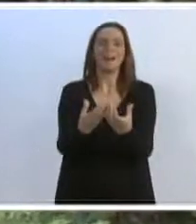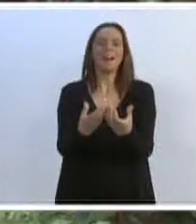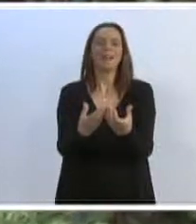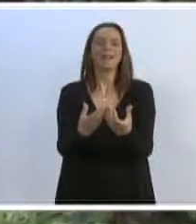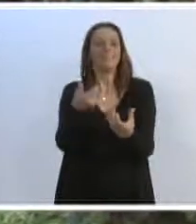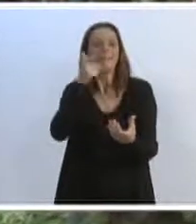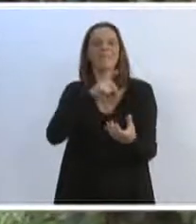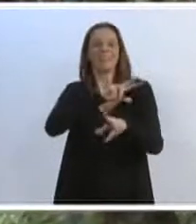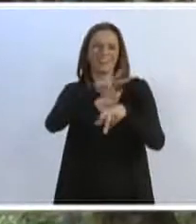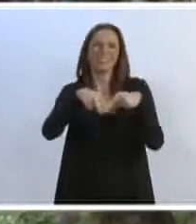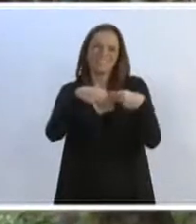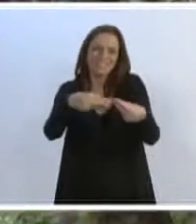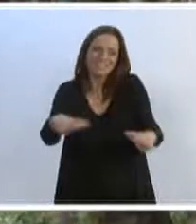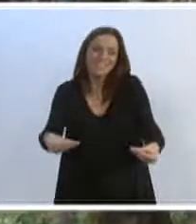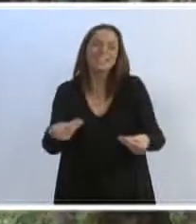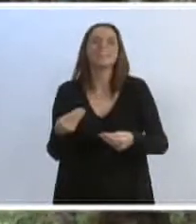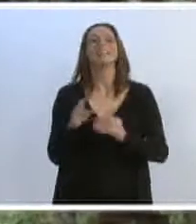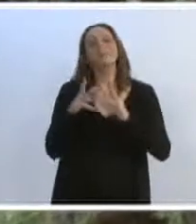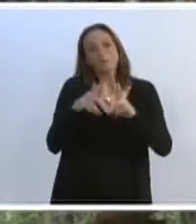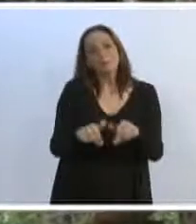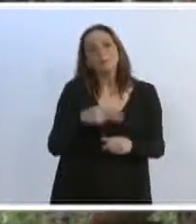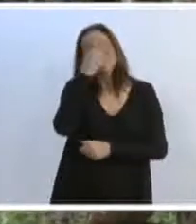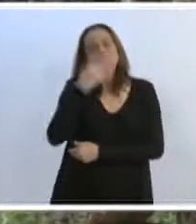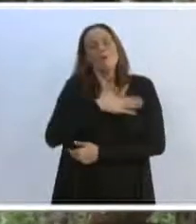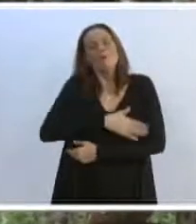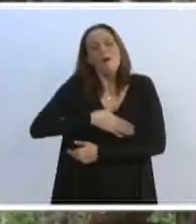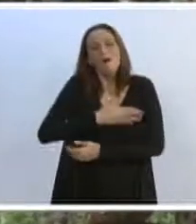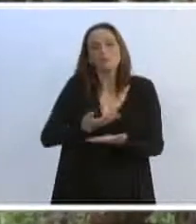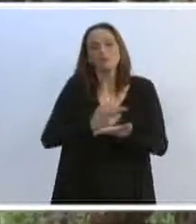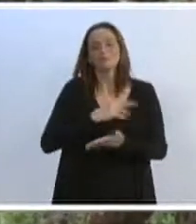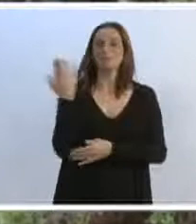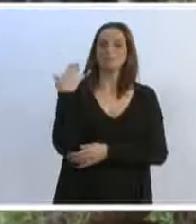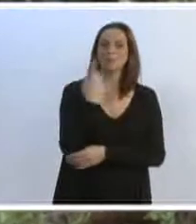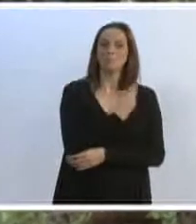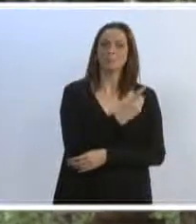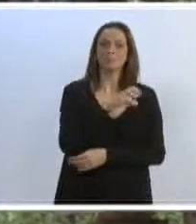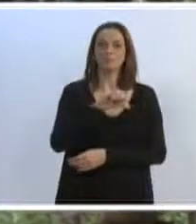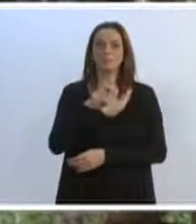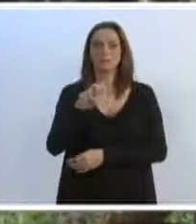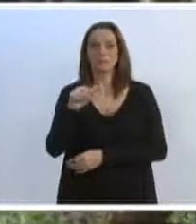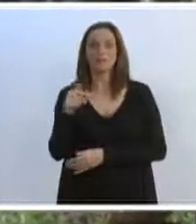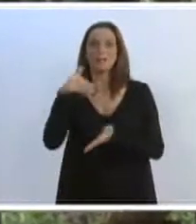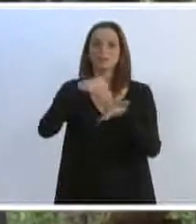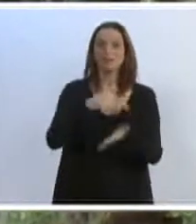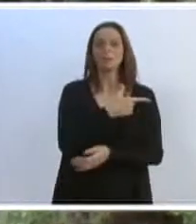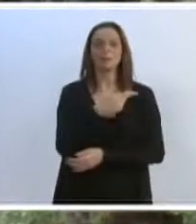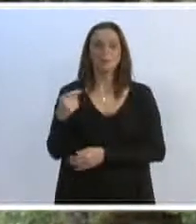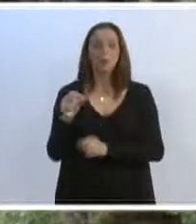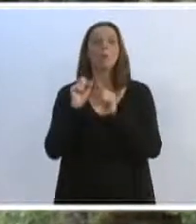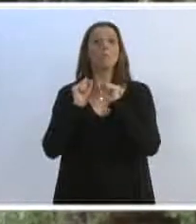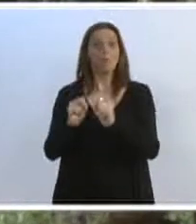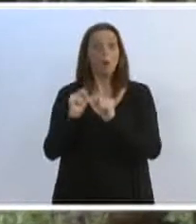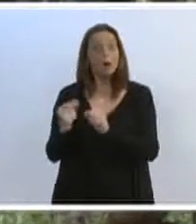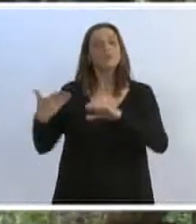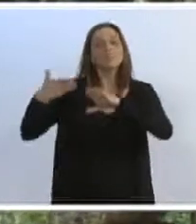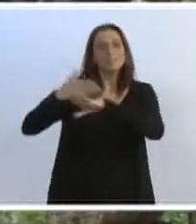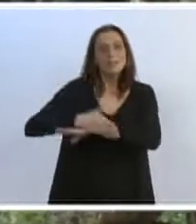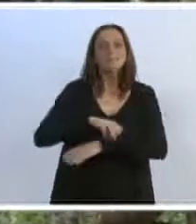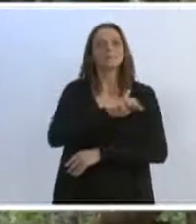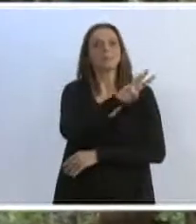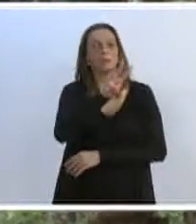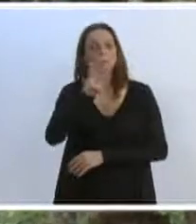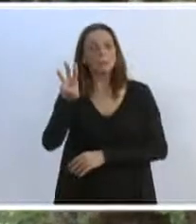e que devem entrar e que tem esse papel de nortear a revista e auxiliar, né? A professora Sueli é a responsável pelo conselho e